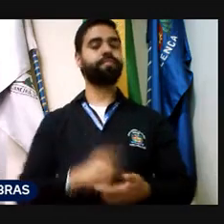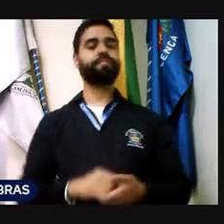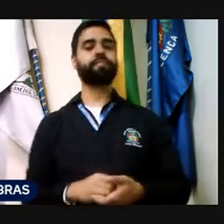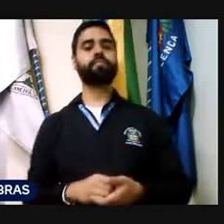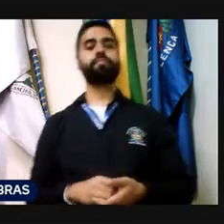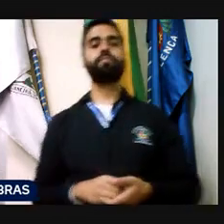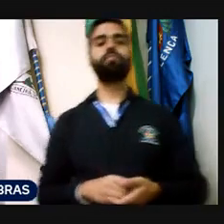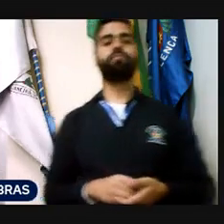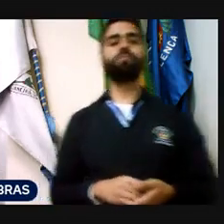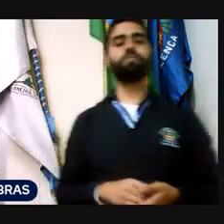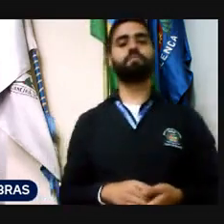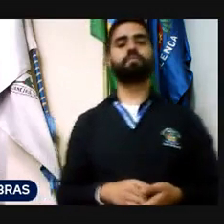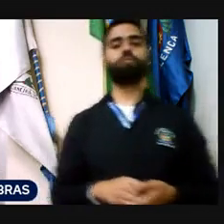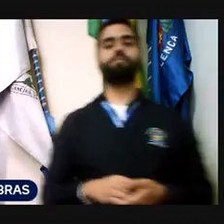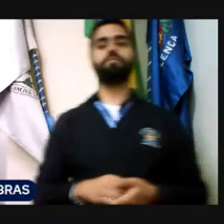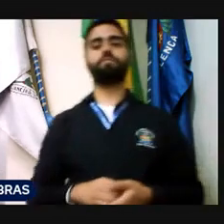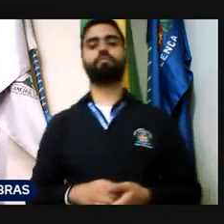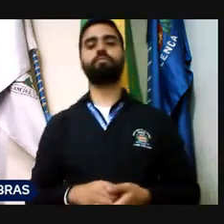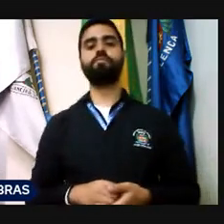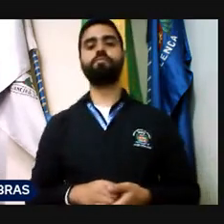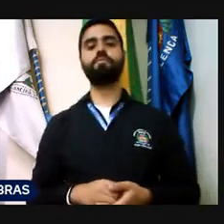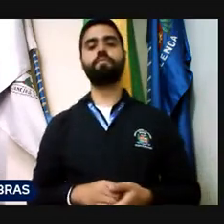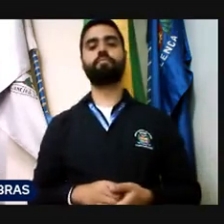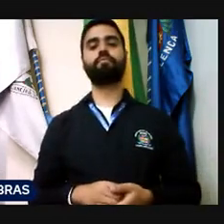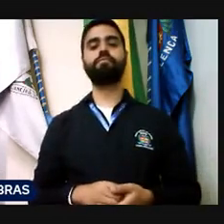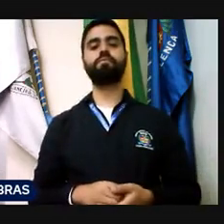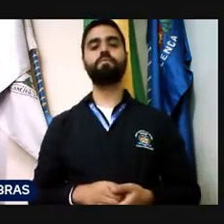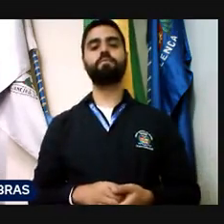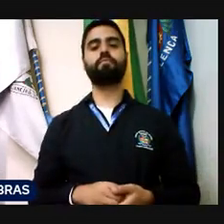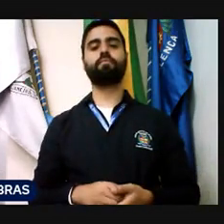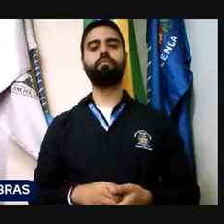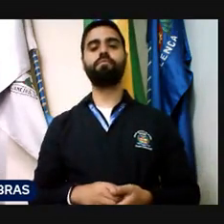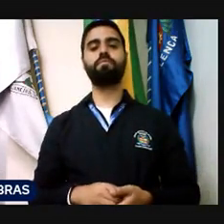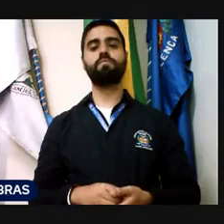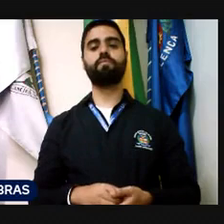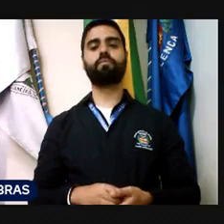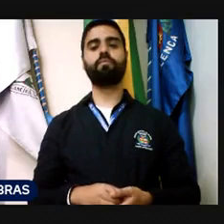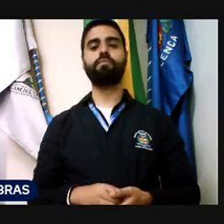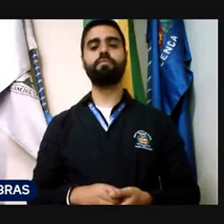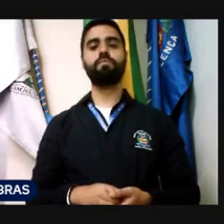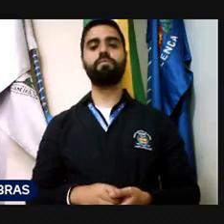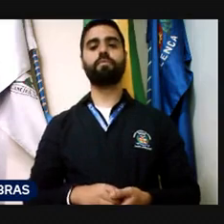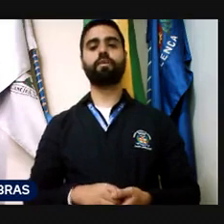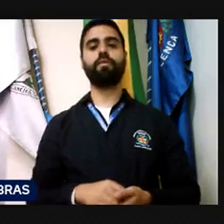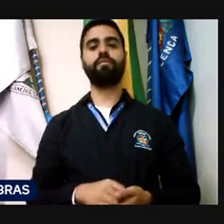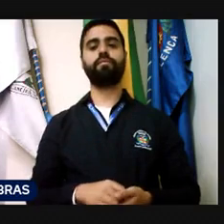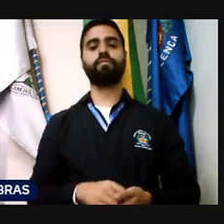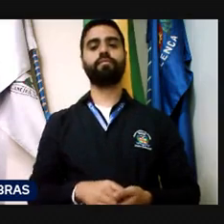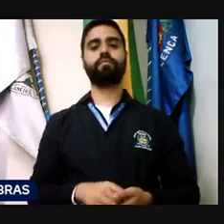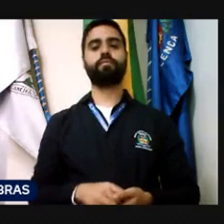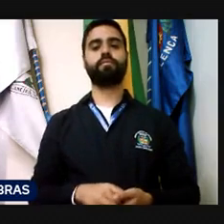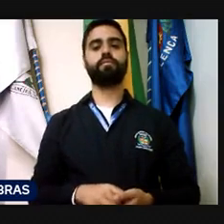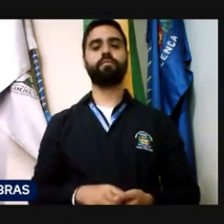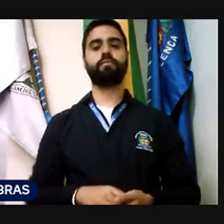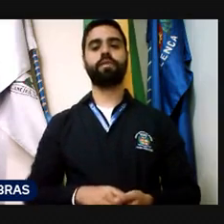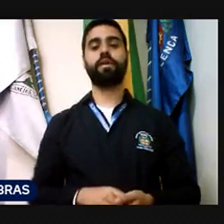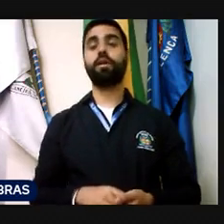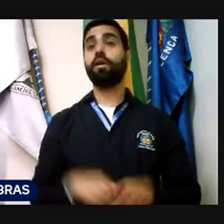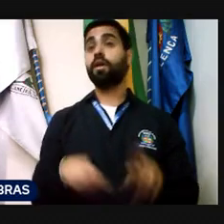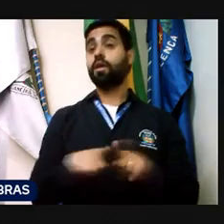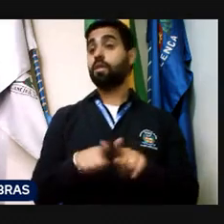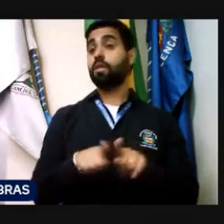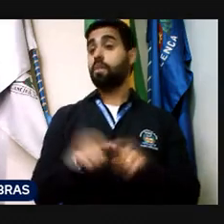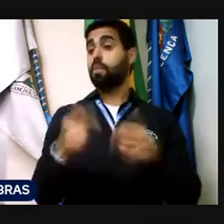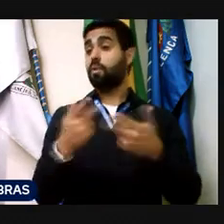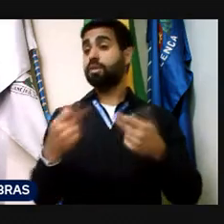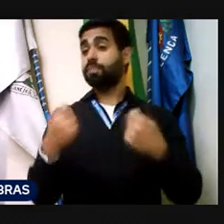Uma coisa que eu sempre venho batendo aqui, que eu acho que muita gente acha que não vale a pena, é a barreira sanitária. Eu trabalho